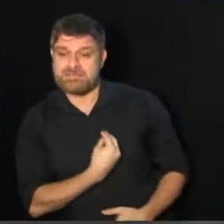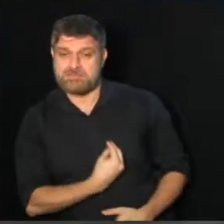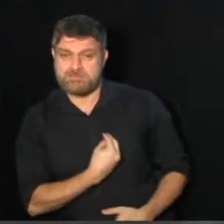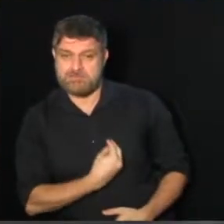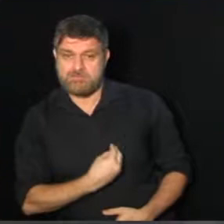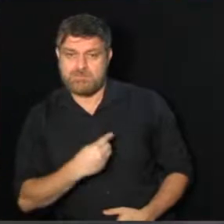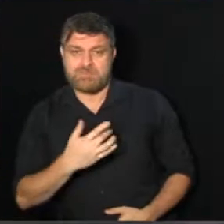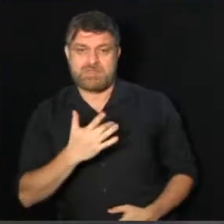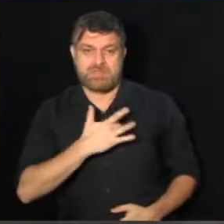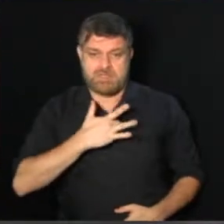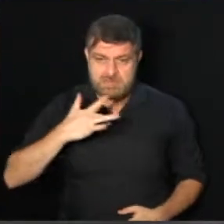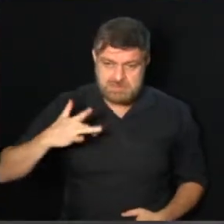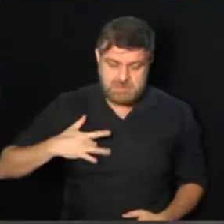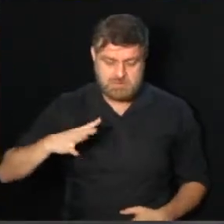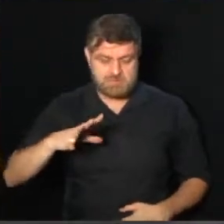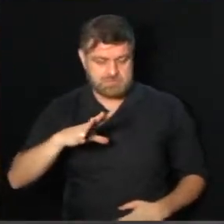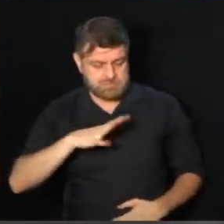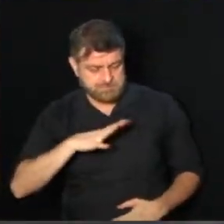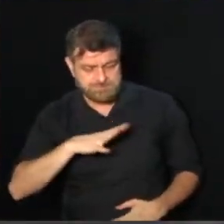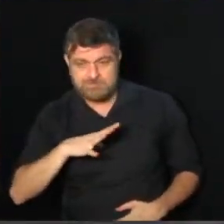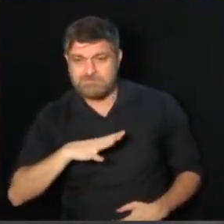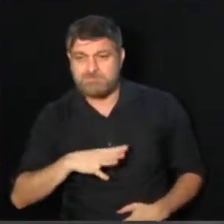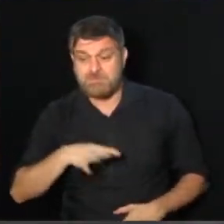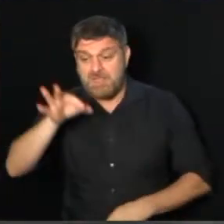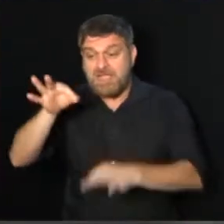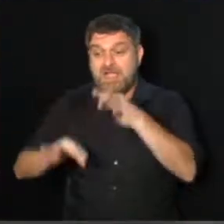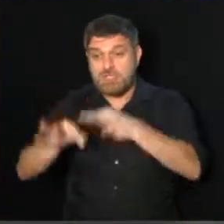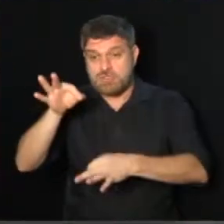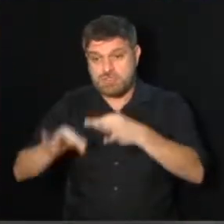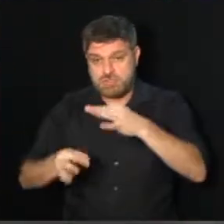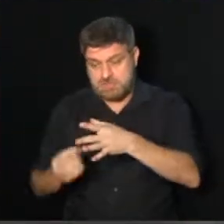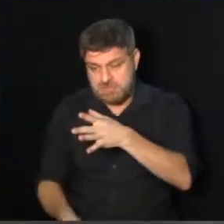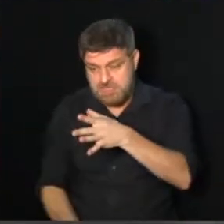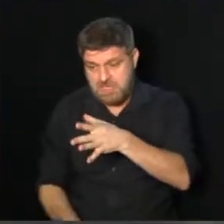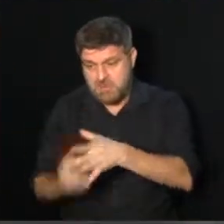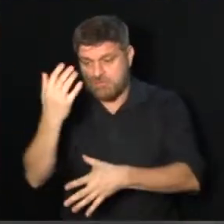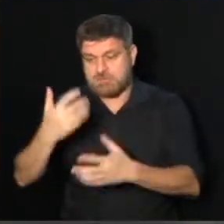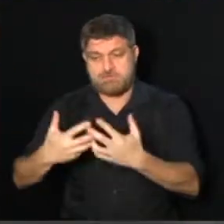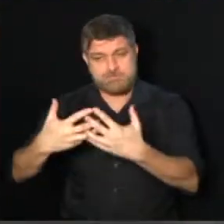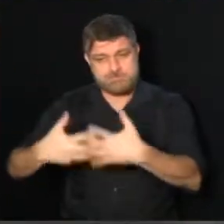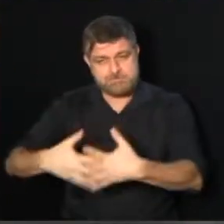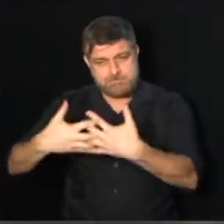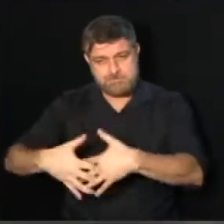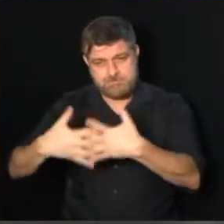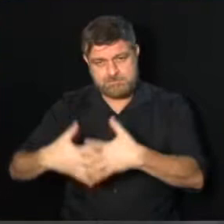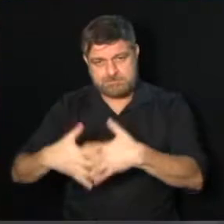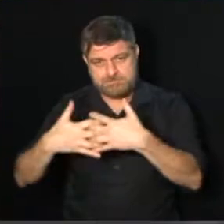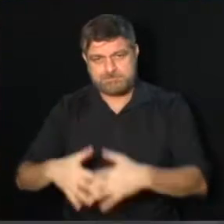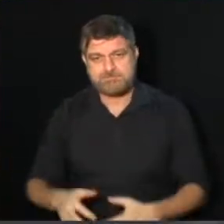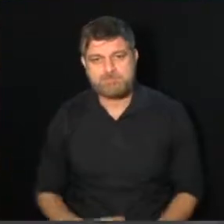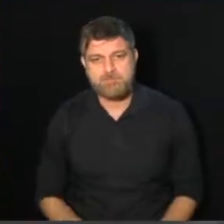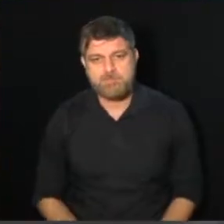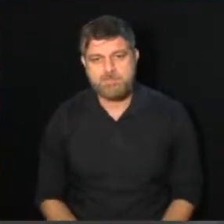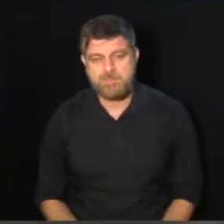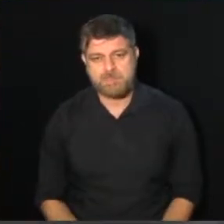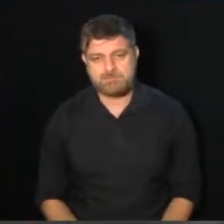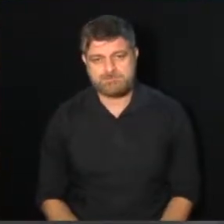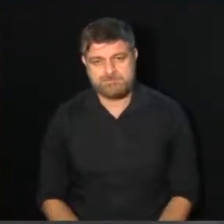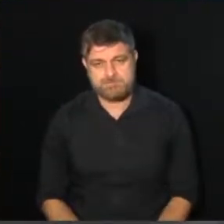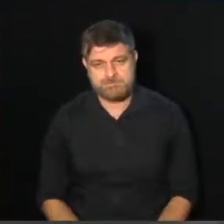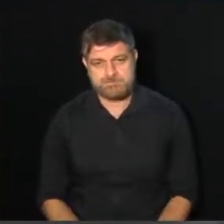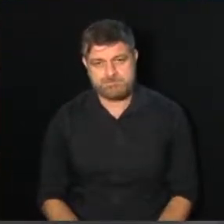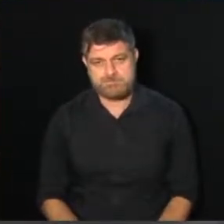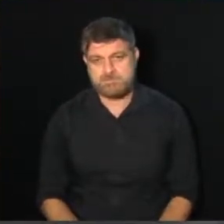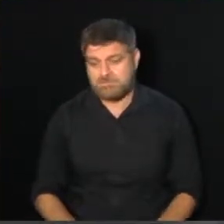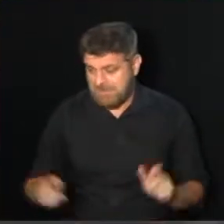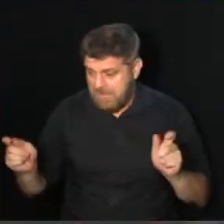traz saúde a essa cidade, saúde da justiça, que não é do jurídico, como o próprio Dr. Marcelo fala,